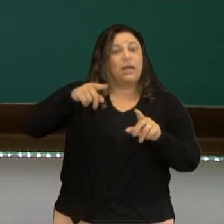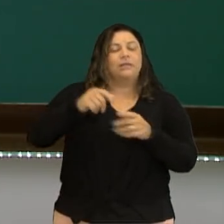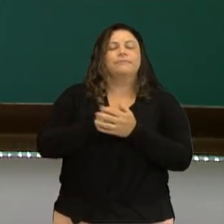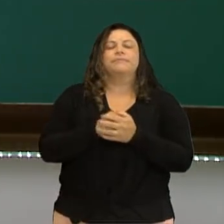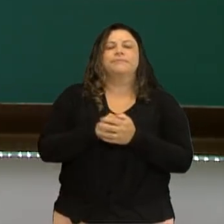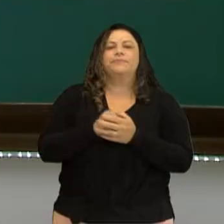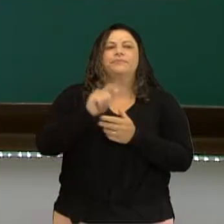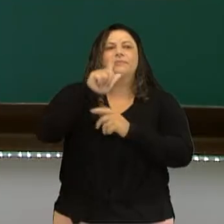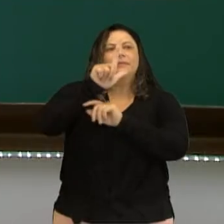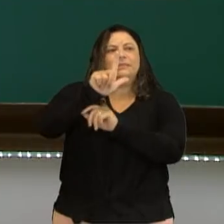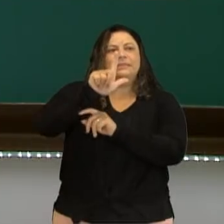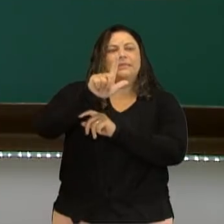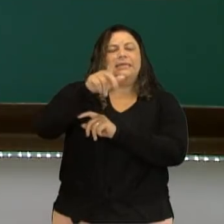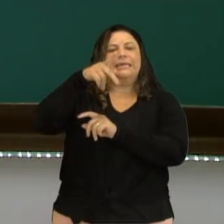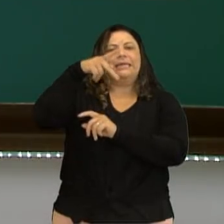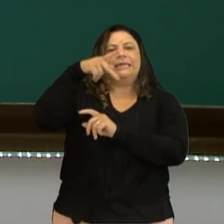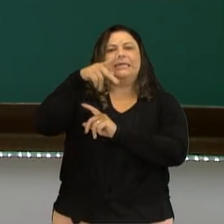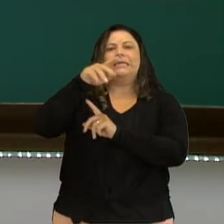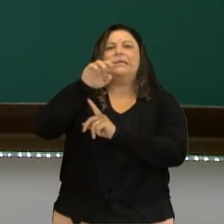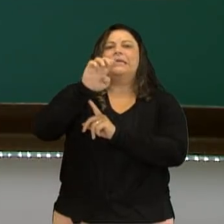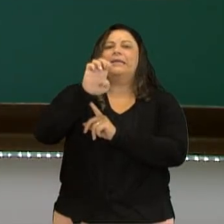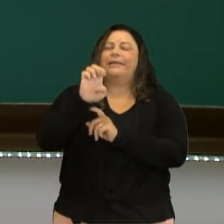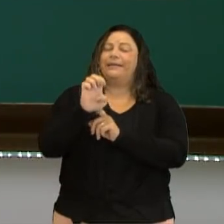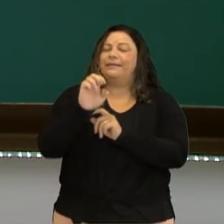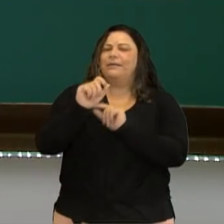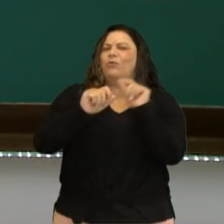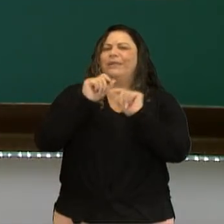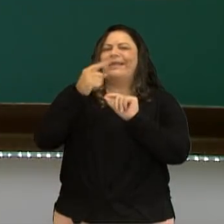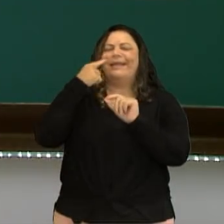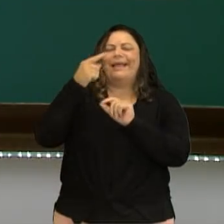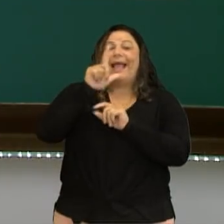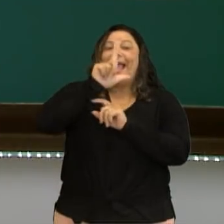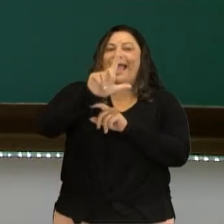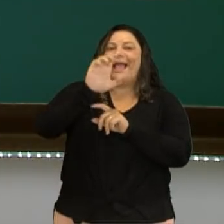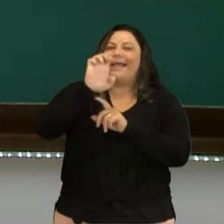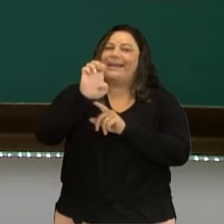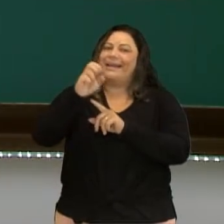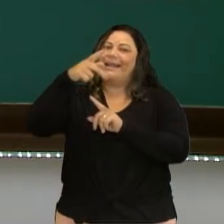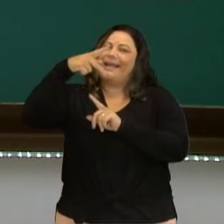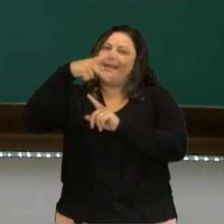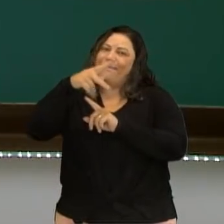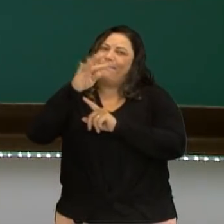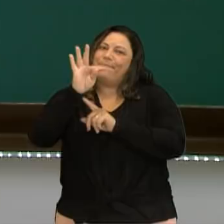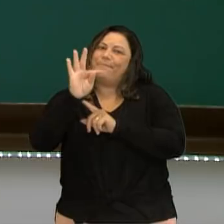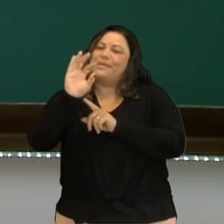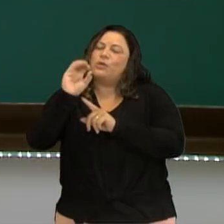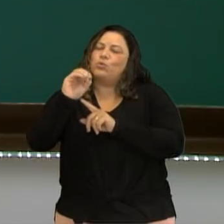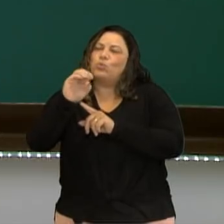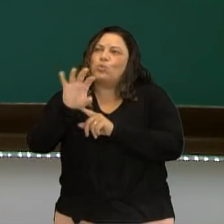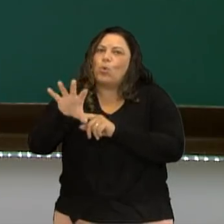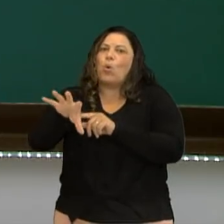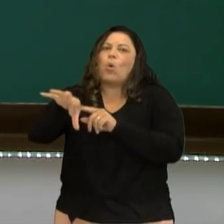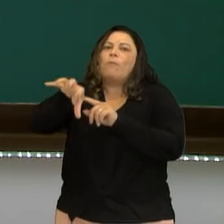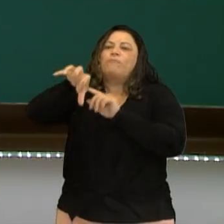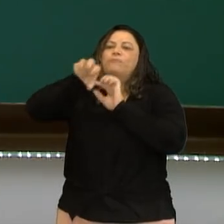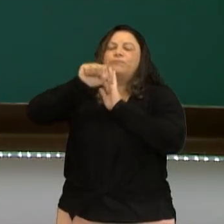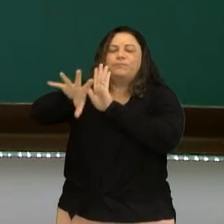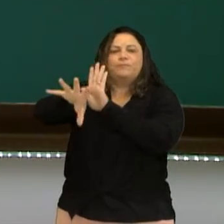chamada Leptospira interrogans. Olha o nome, Leptospira, expira,